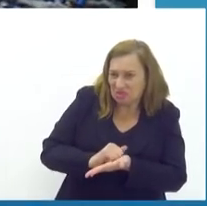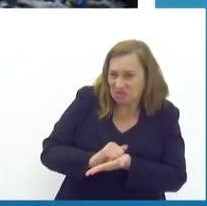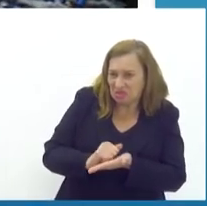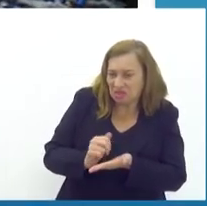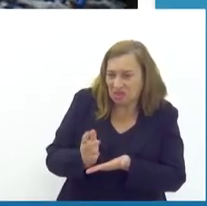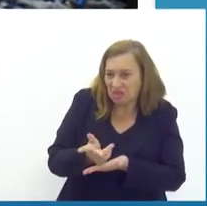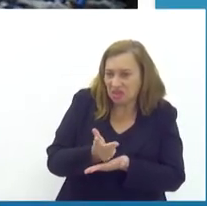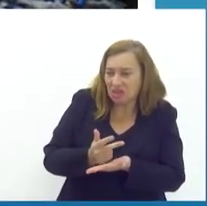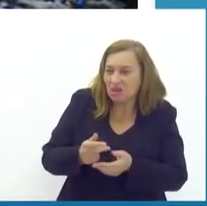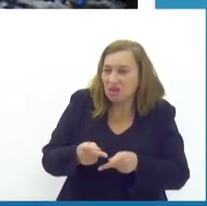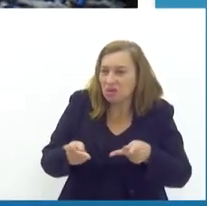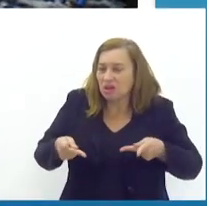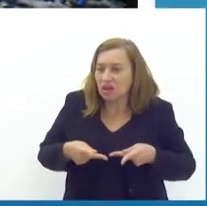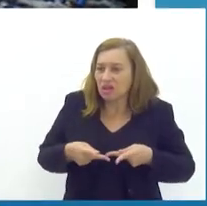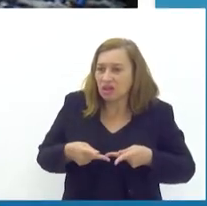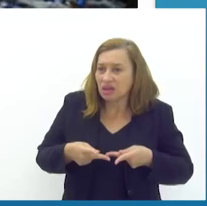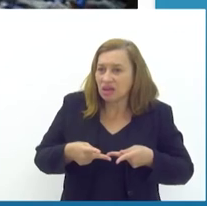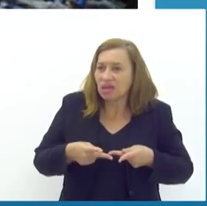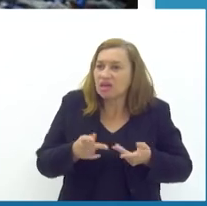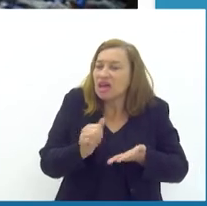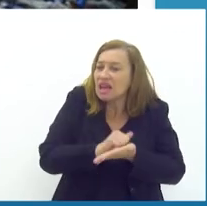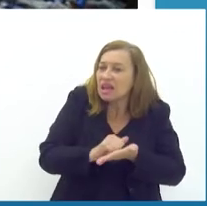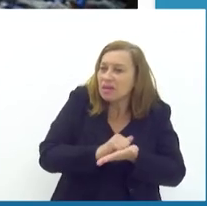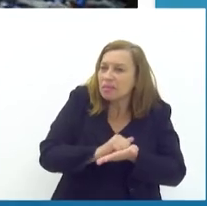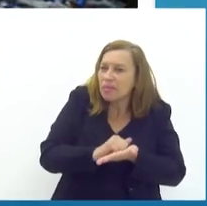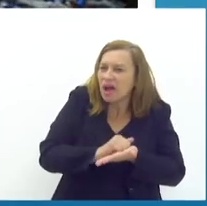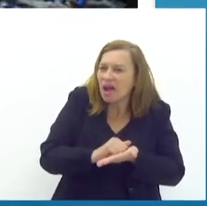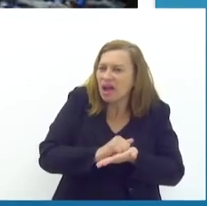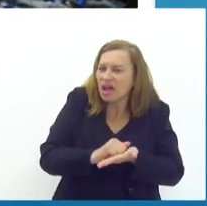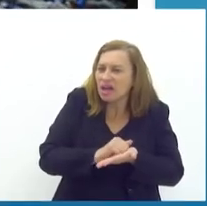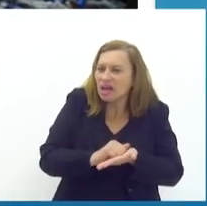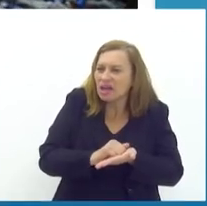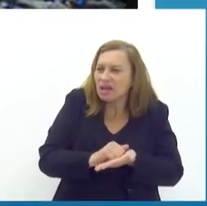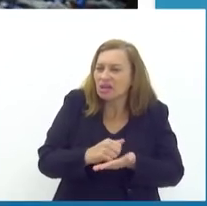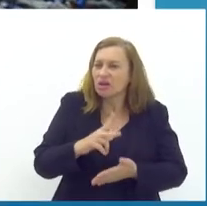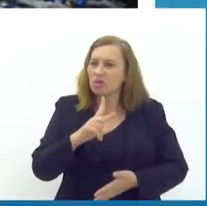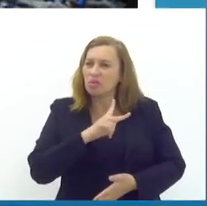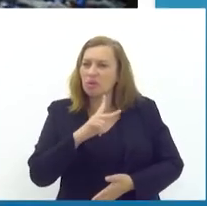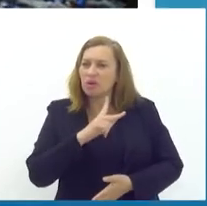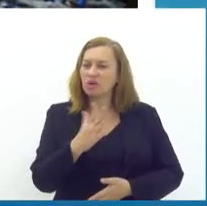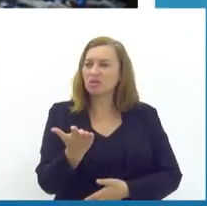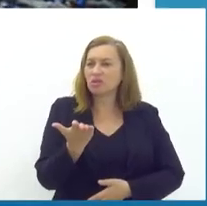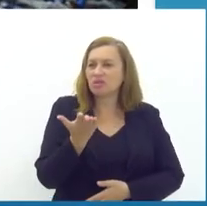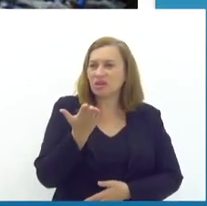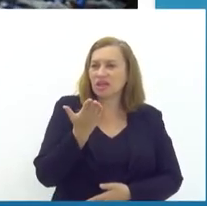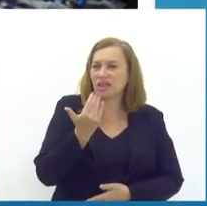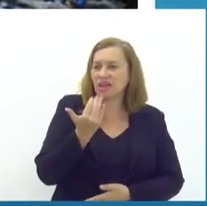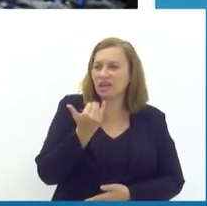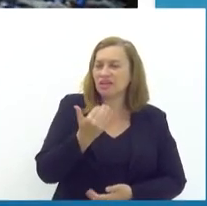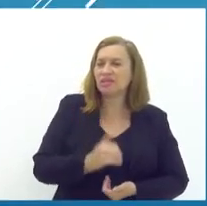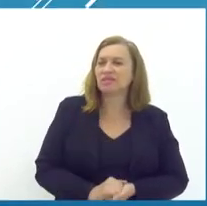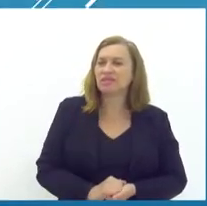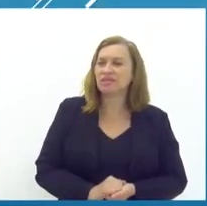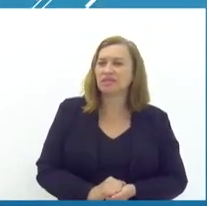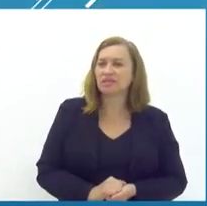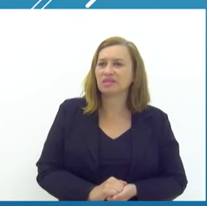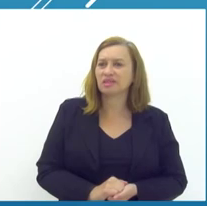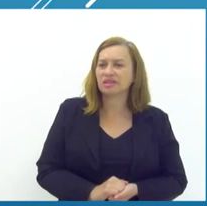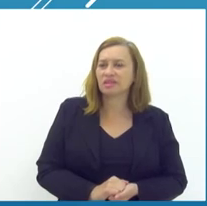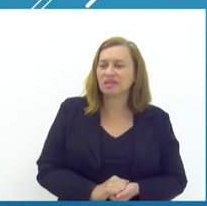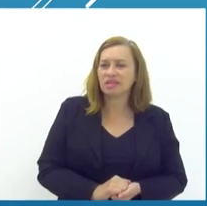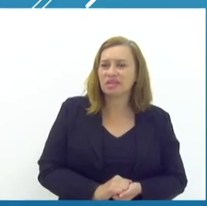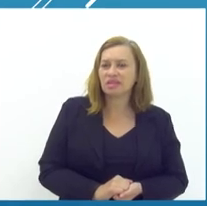vai alimentar a sua própria família e ela mesmo Estamos indo para esse caminho pode passar